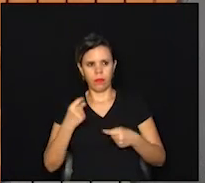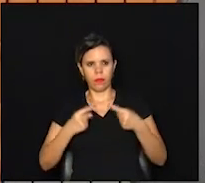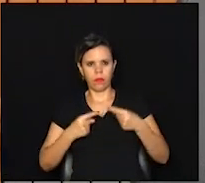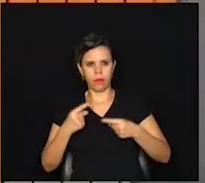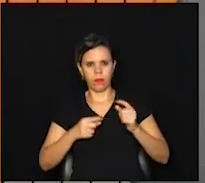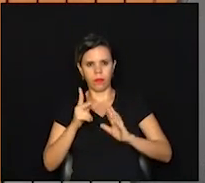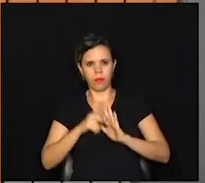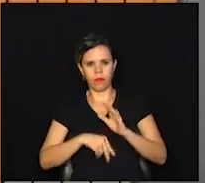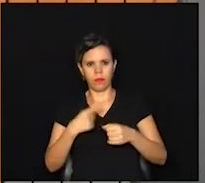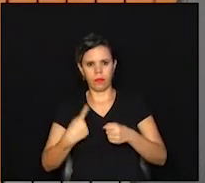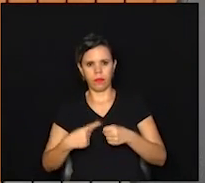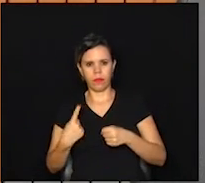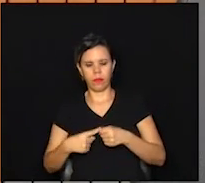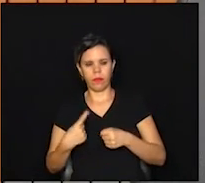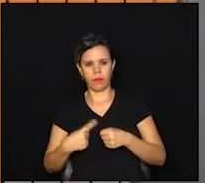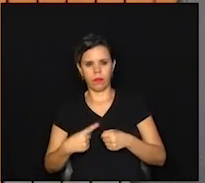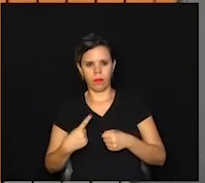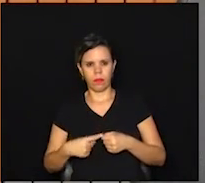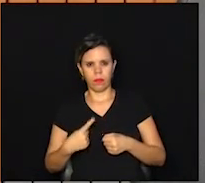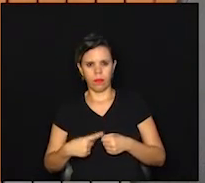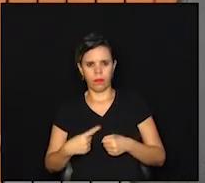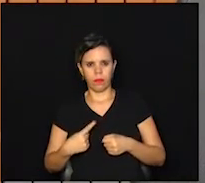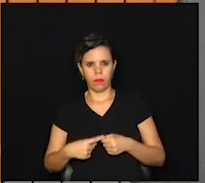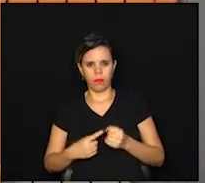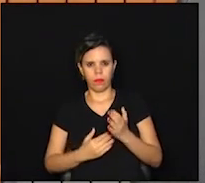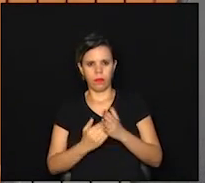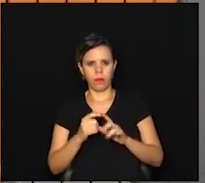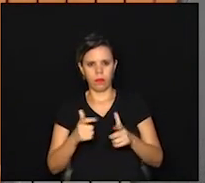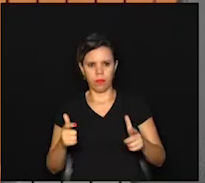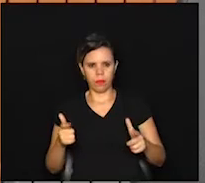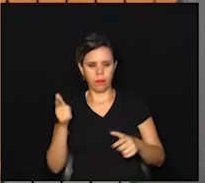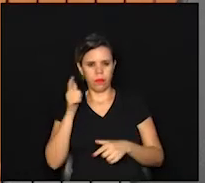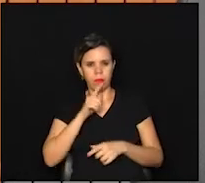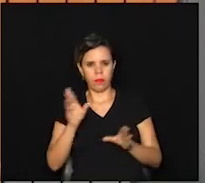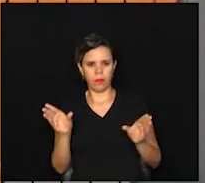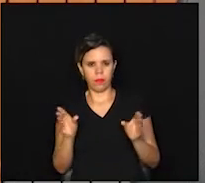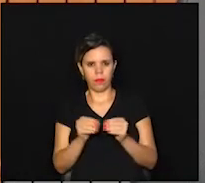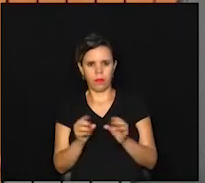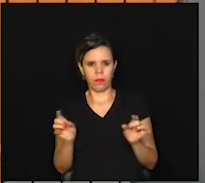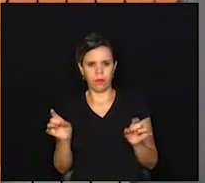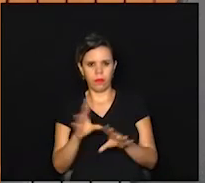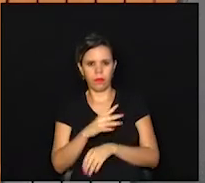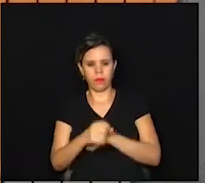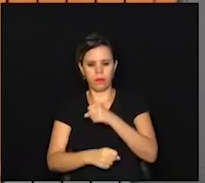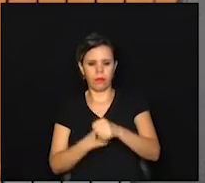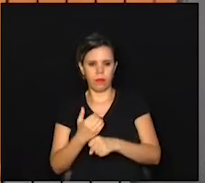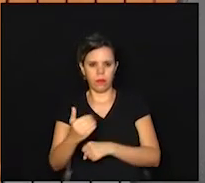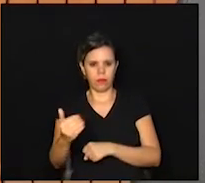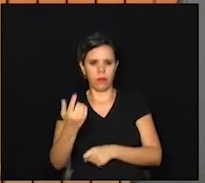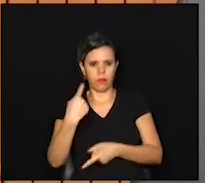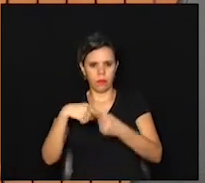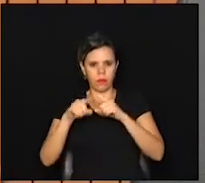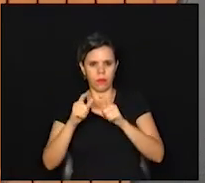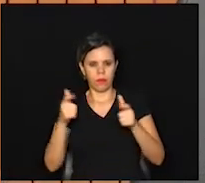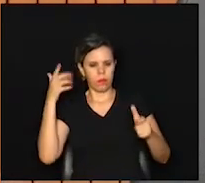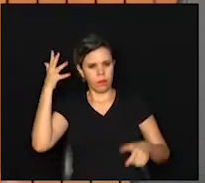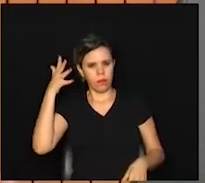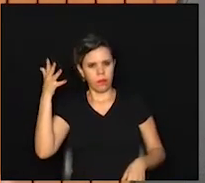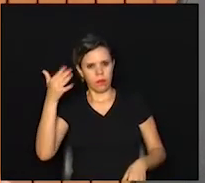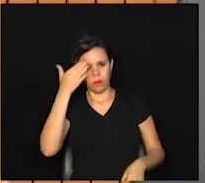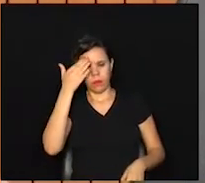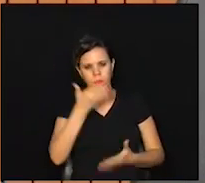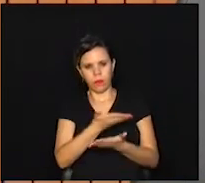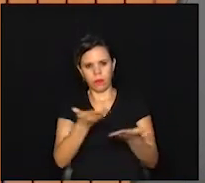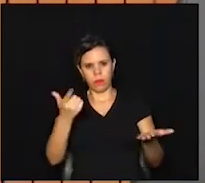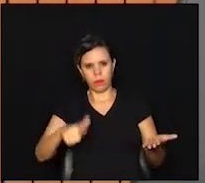plano municipal muito amplamente, que a gente consiga terminá-lo o ano que vem com uma grande conferência. Quero agradecer mais